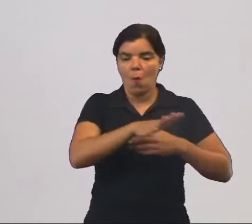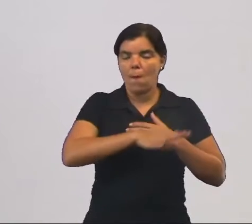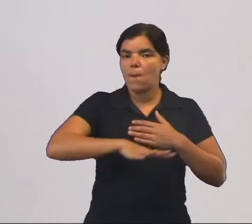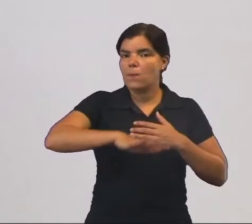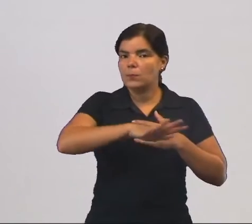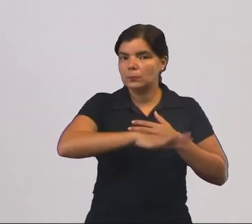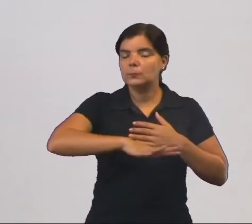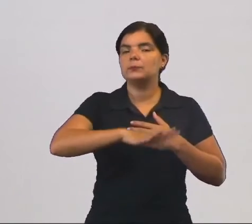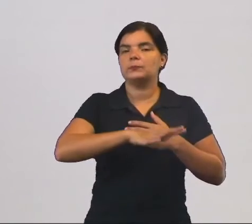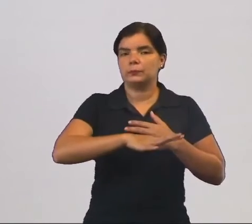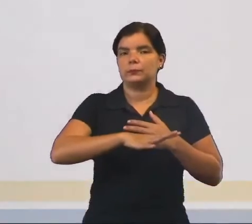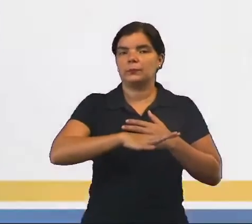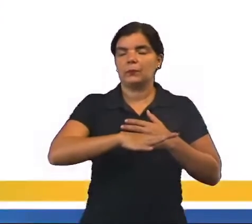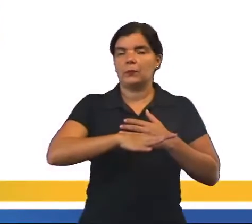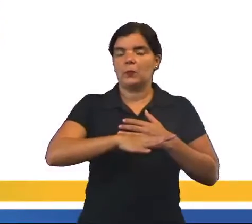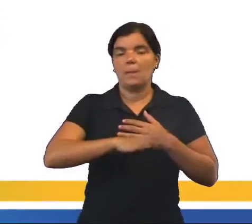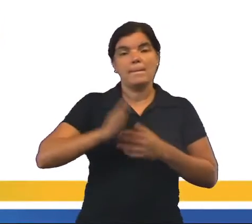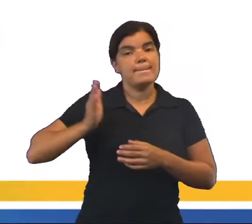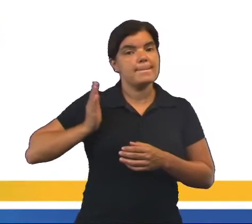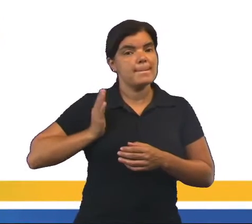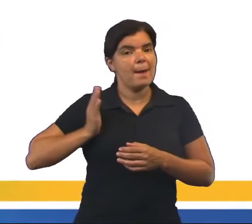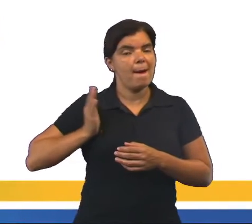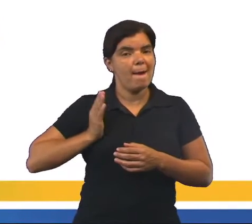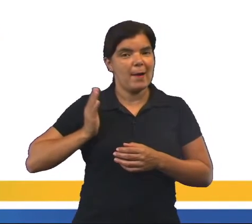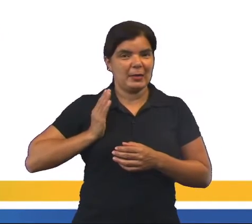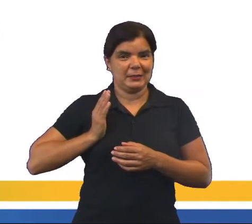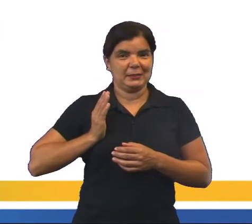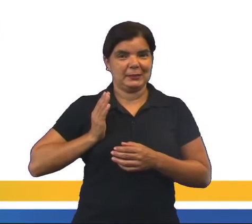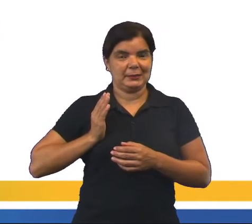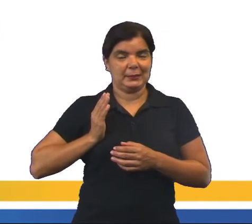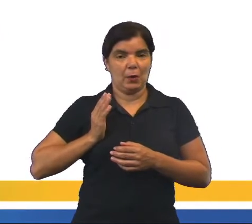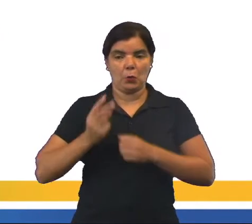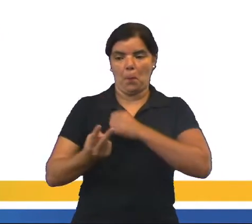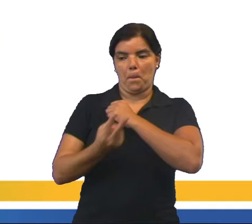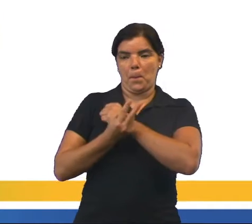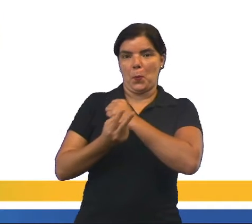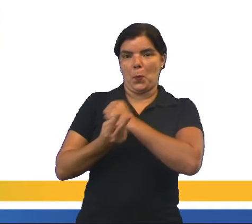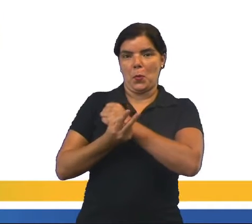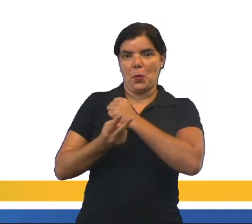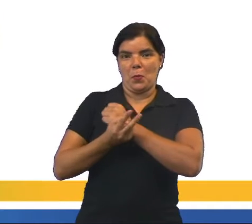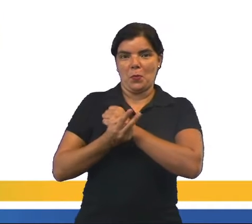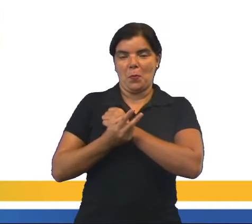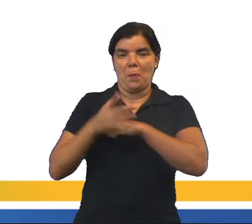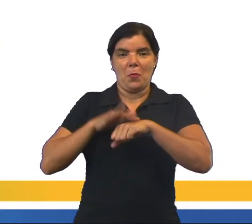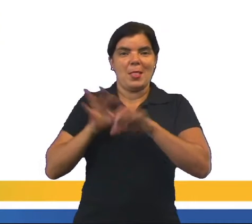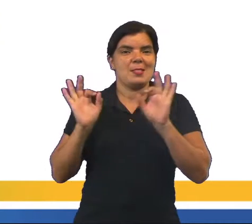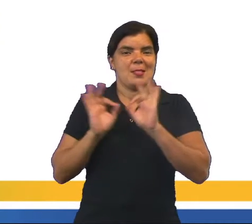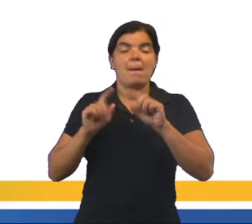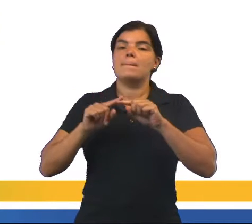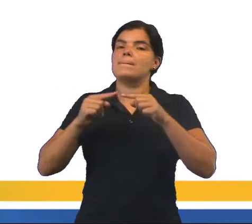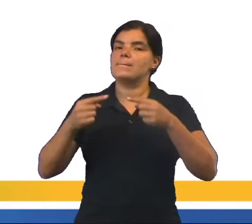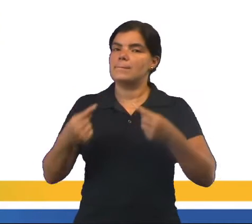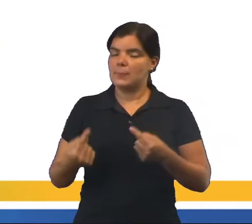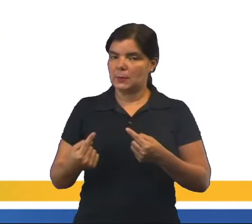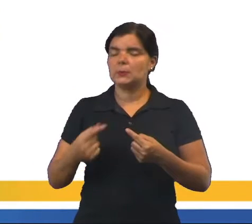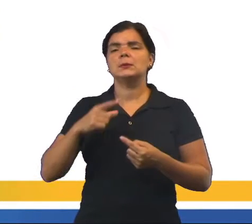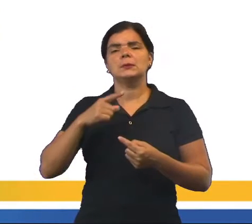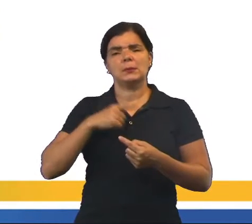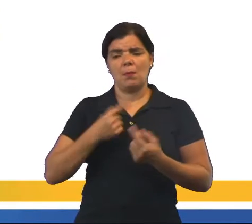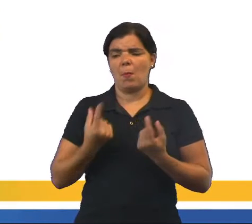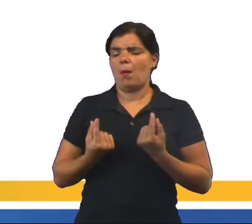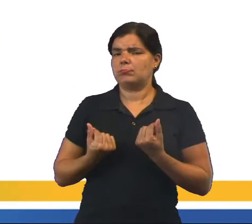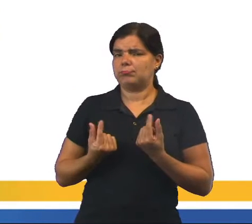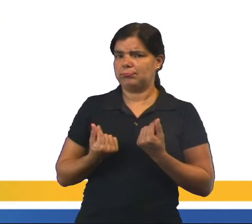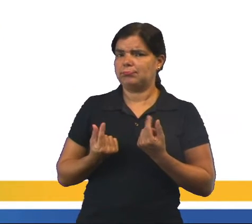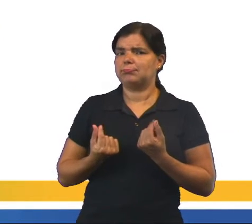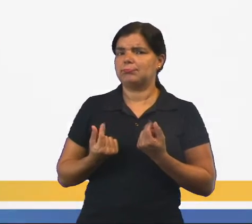áreas mais ricas estejam imunes. Isso não é verdade. Mas eles têm mais